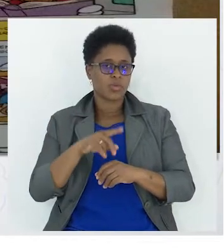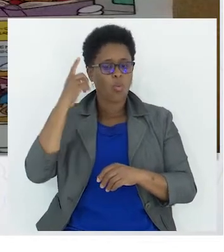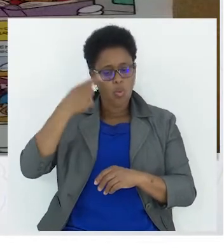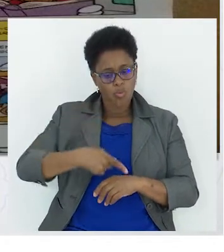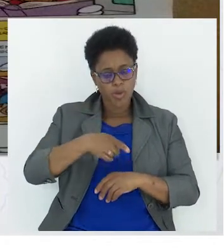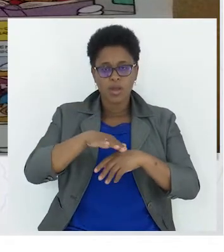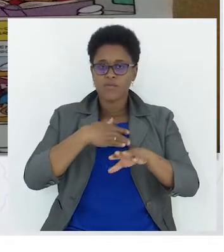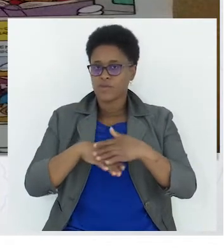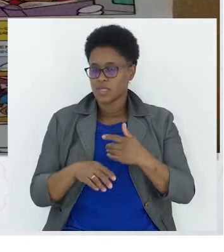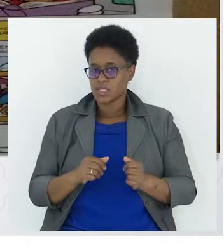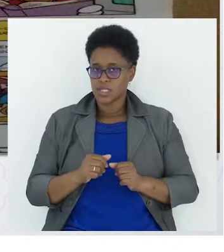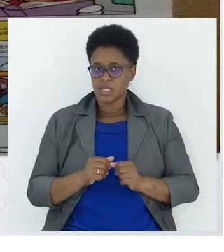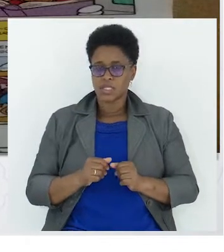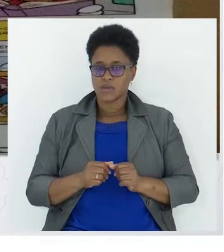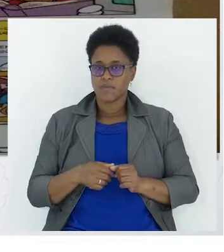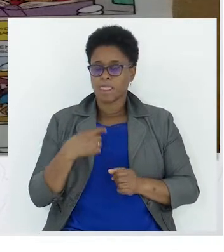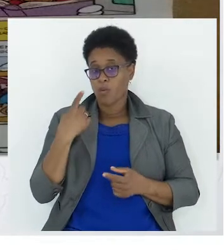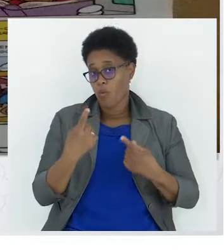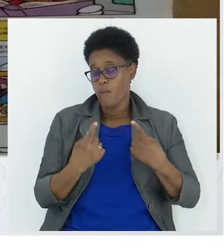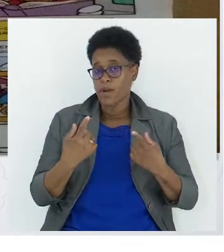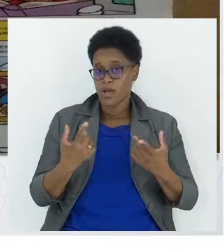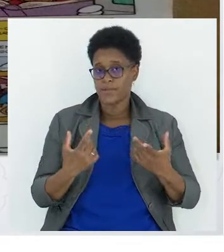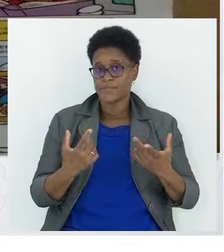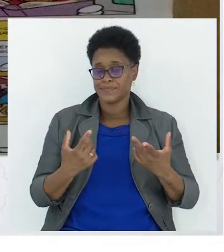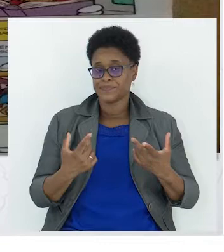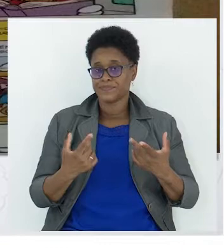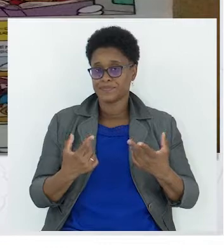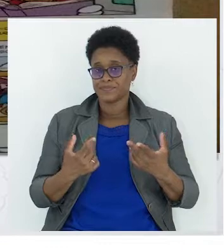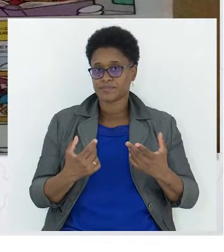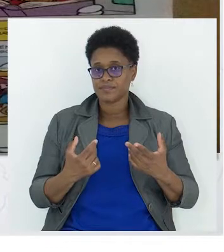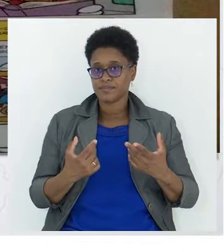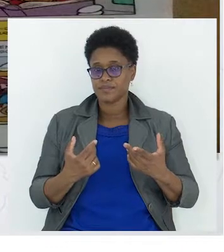obrigando a fazer uma